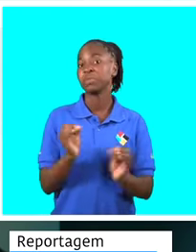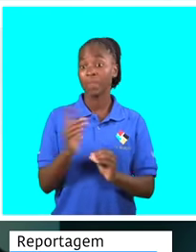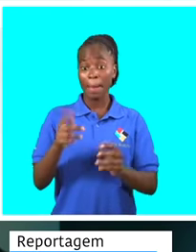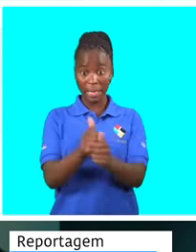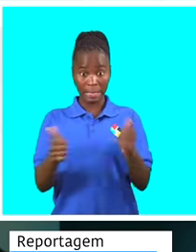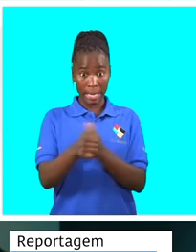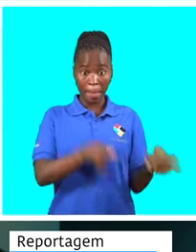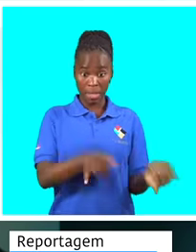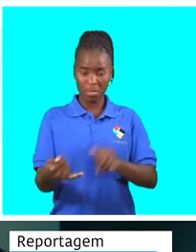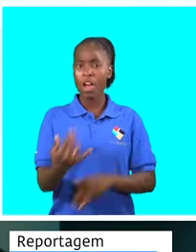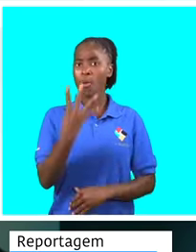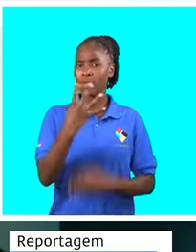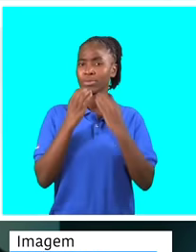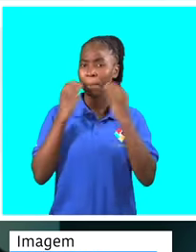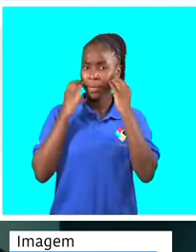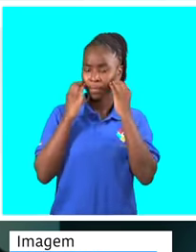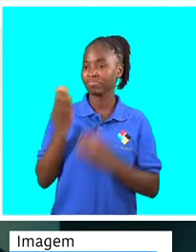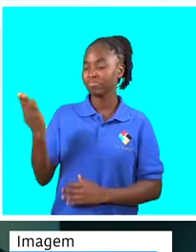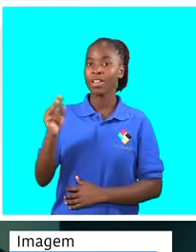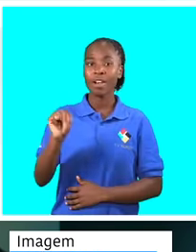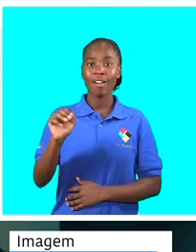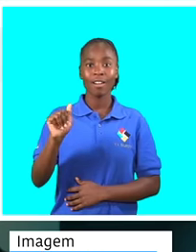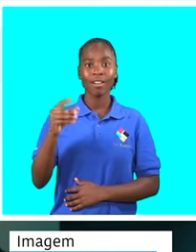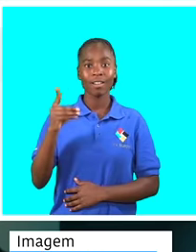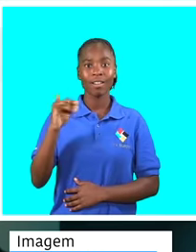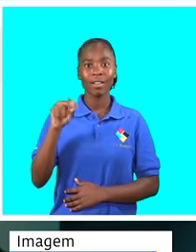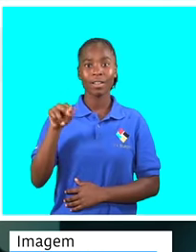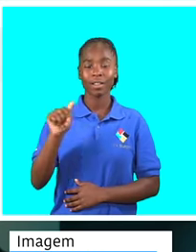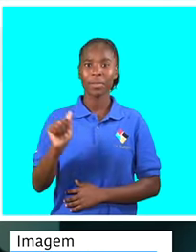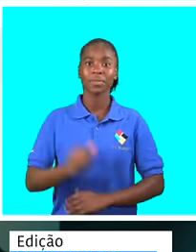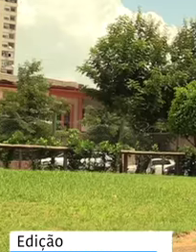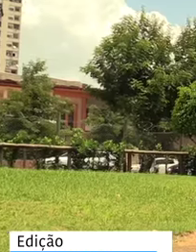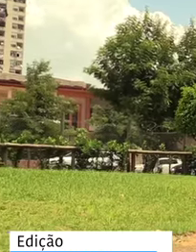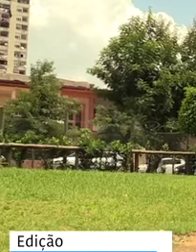Ainda este ano, Madina vai representar Moçambique em quatro eventos.